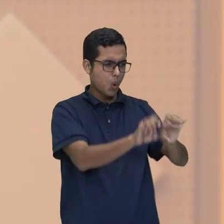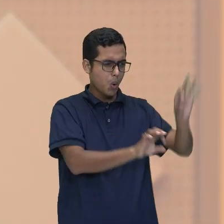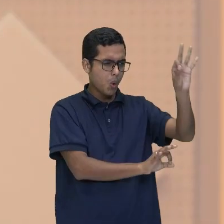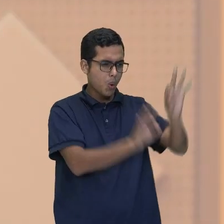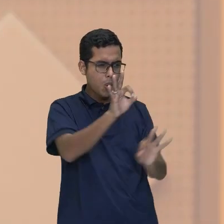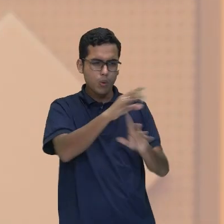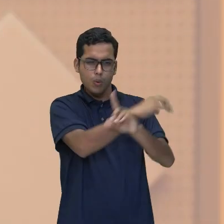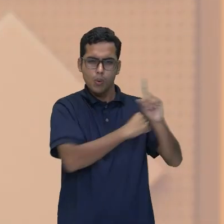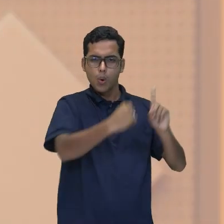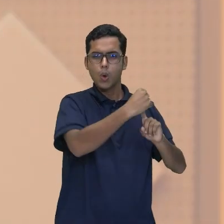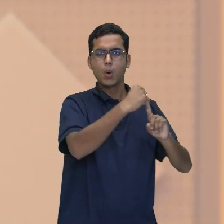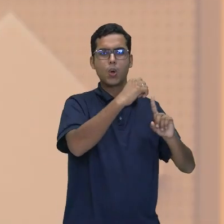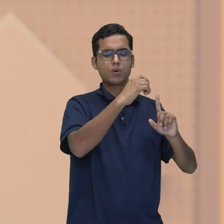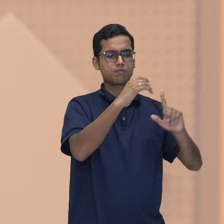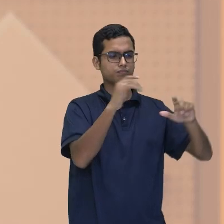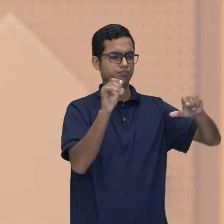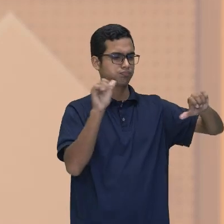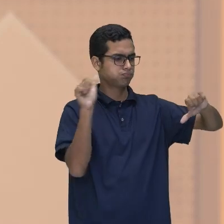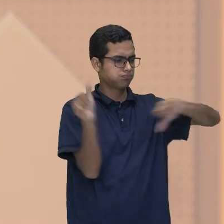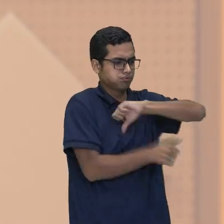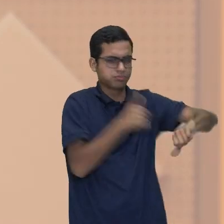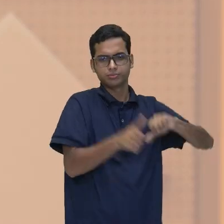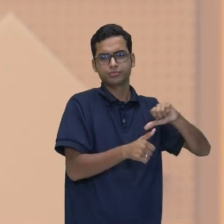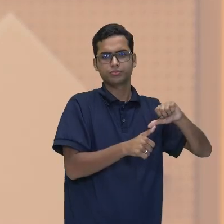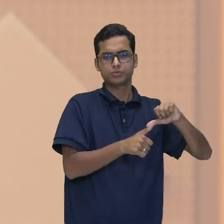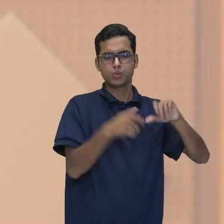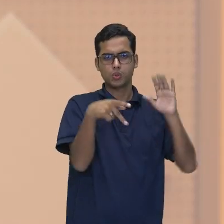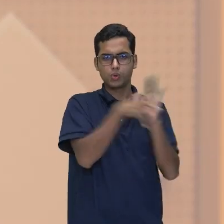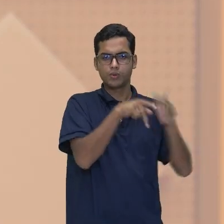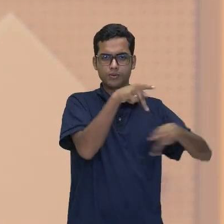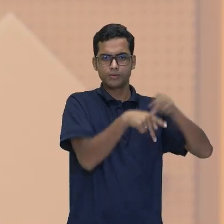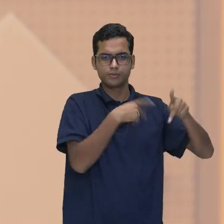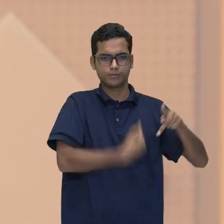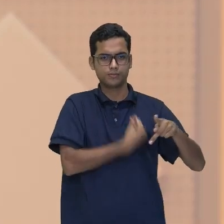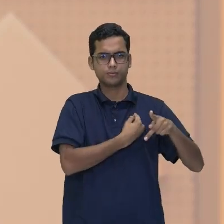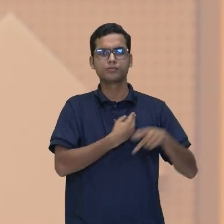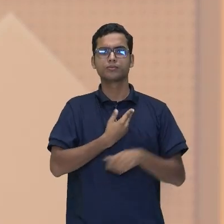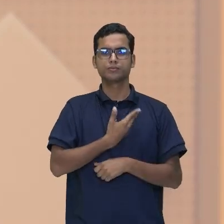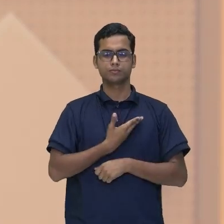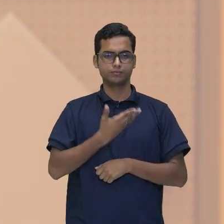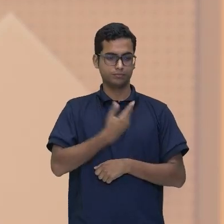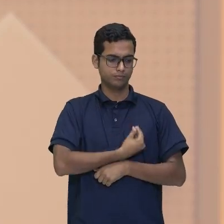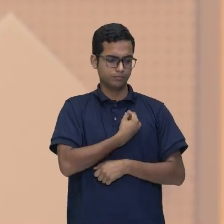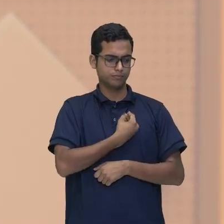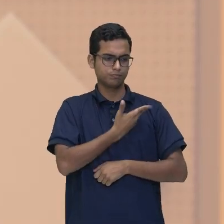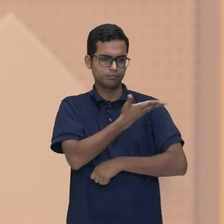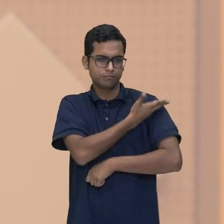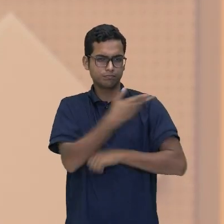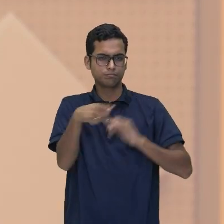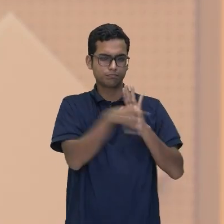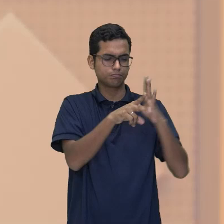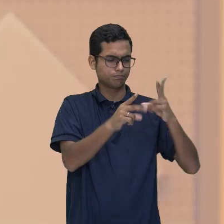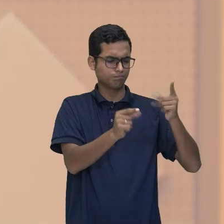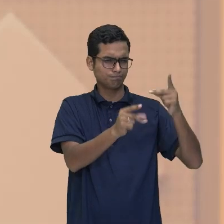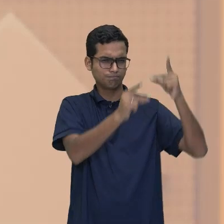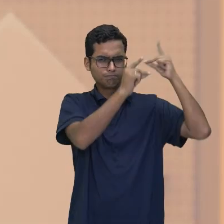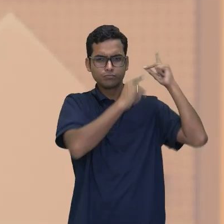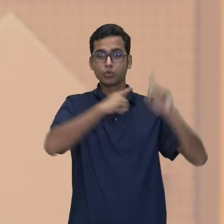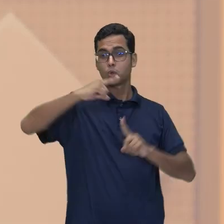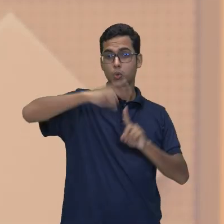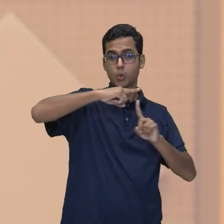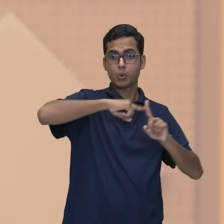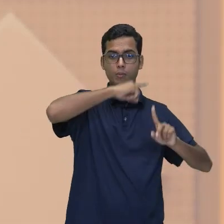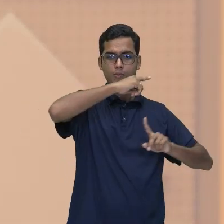estrutura social dos povos pré-colombianos. Então, todos esses tipos de violência vão caracterizar uma parte